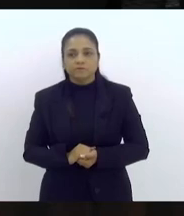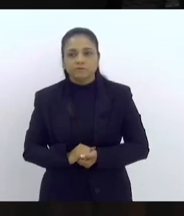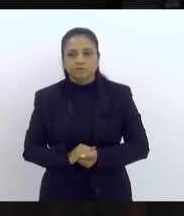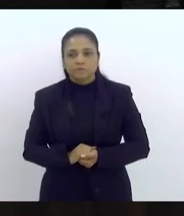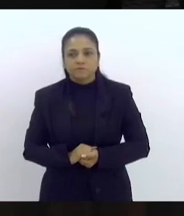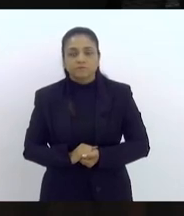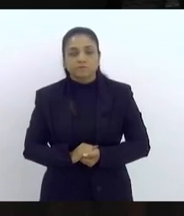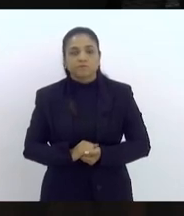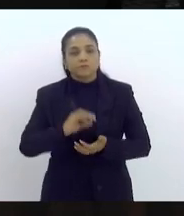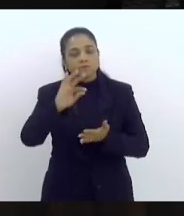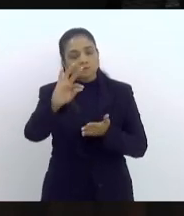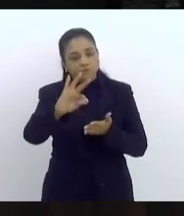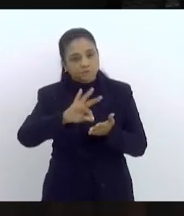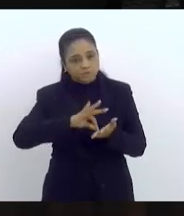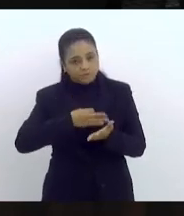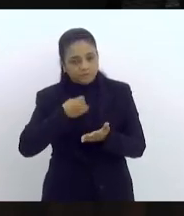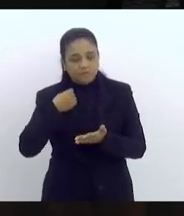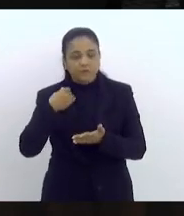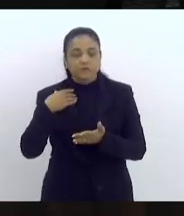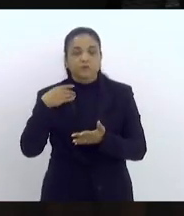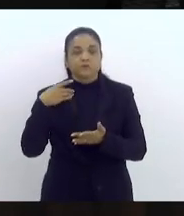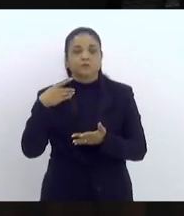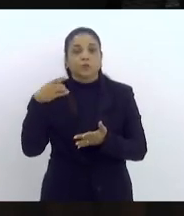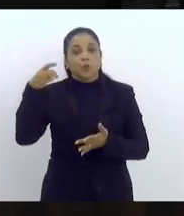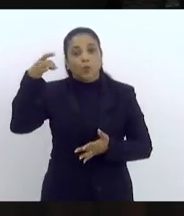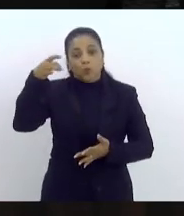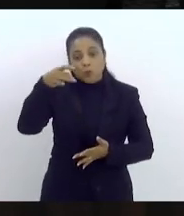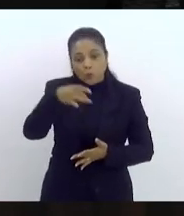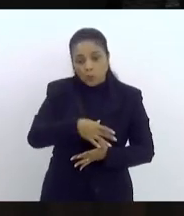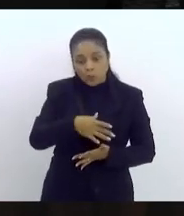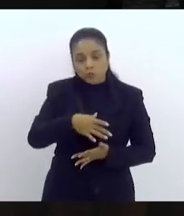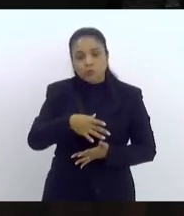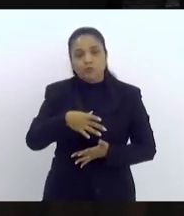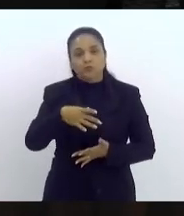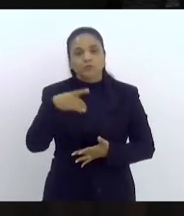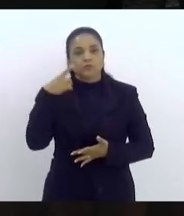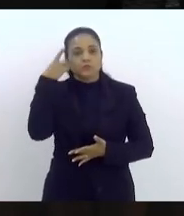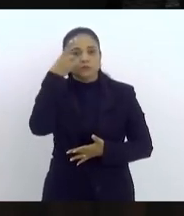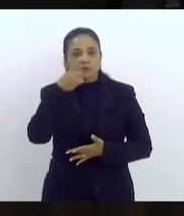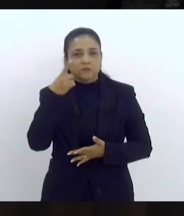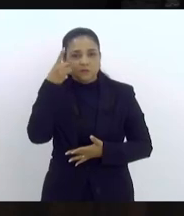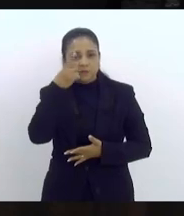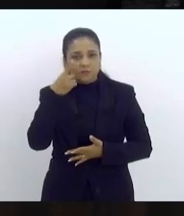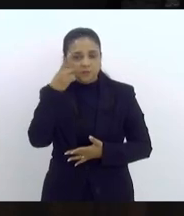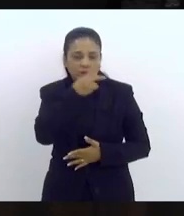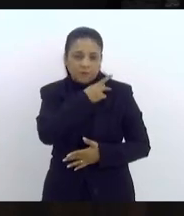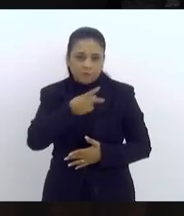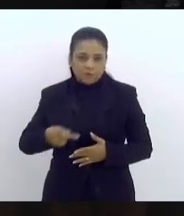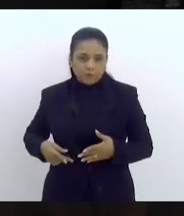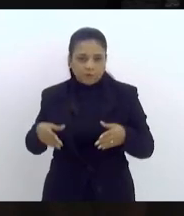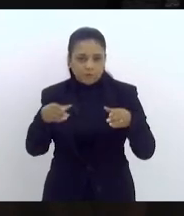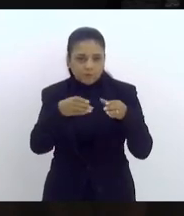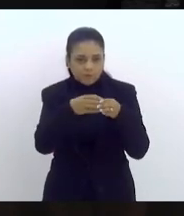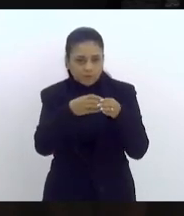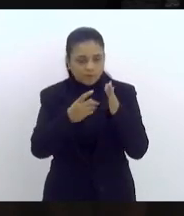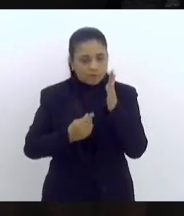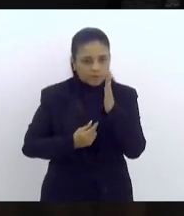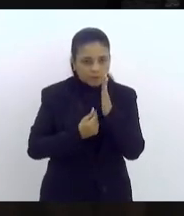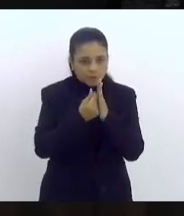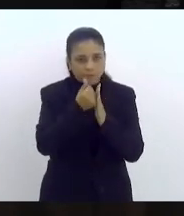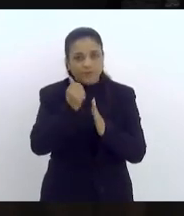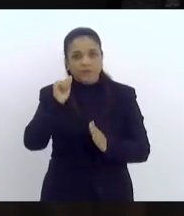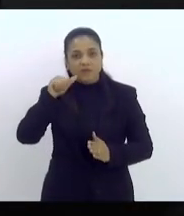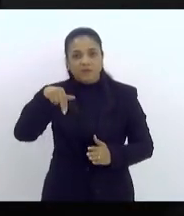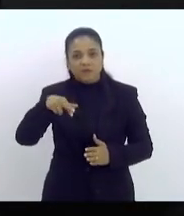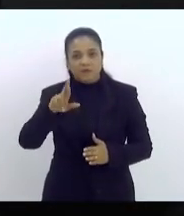próximo orador e último inscrito deputado querido amigo e presidente da comissão de orçamento deputado André